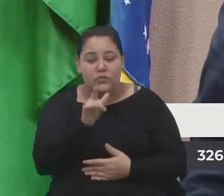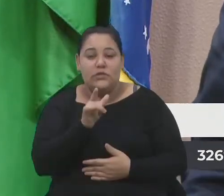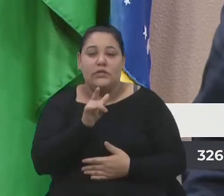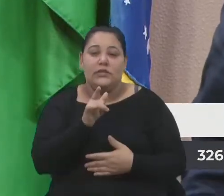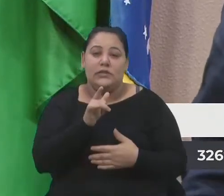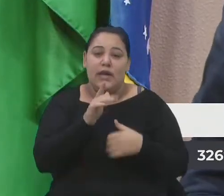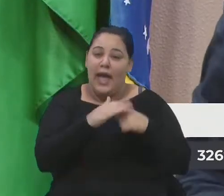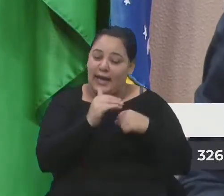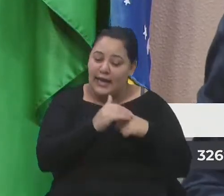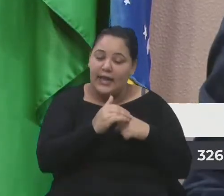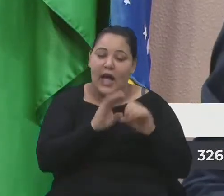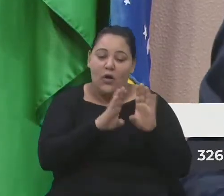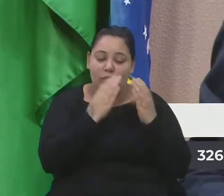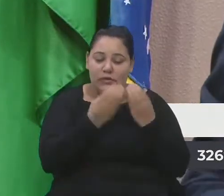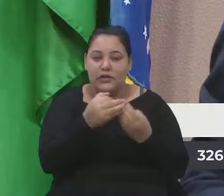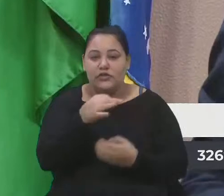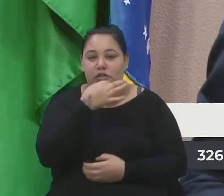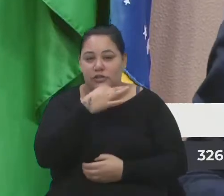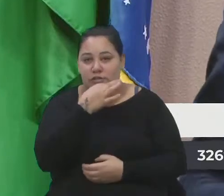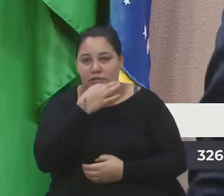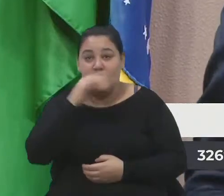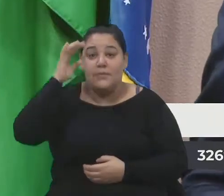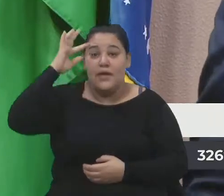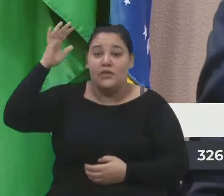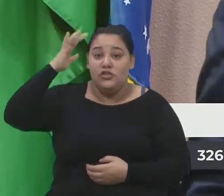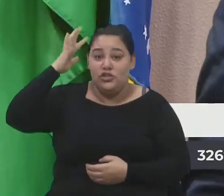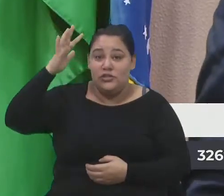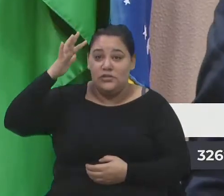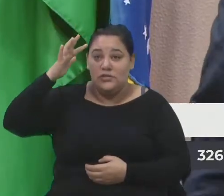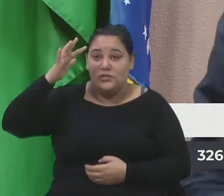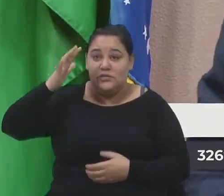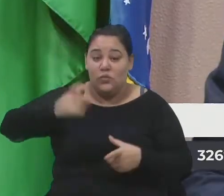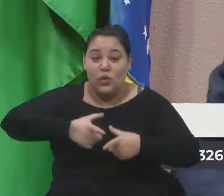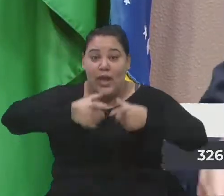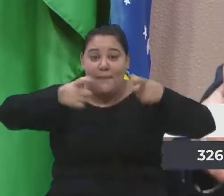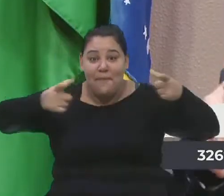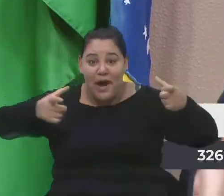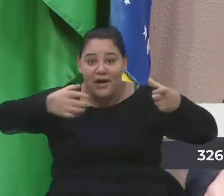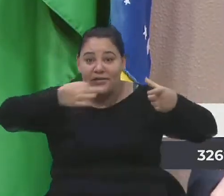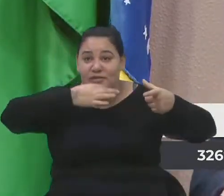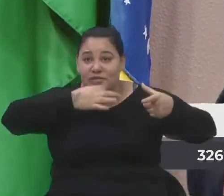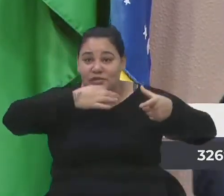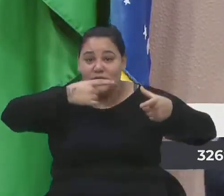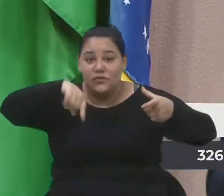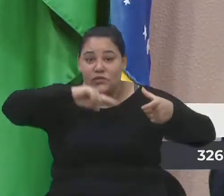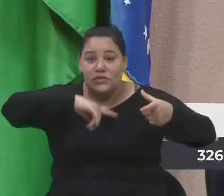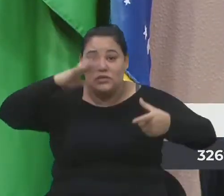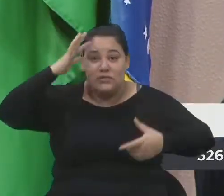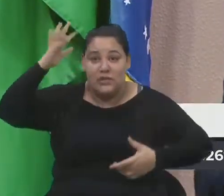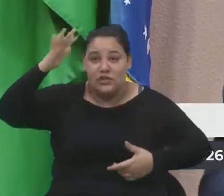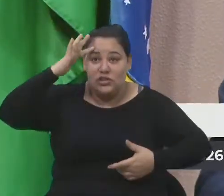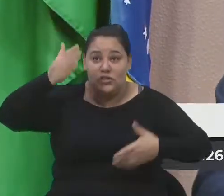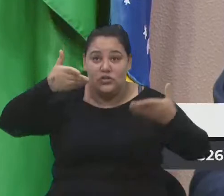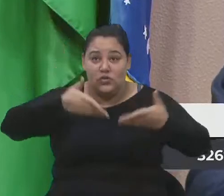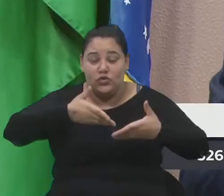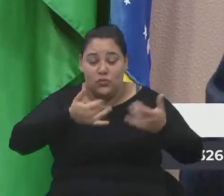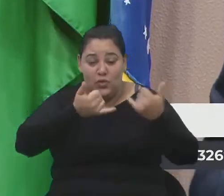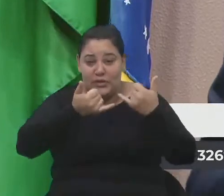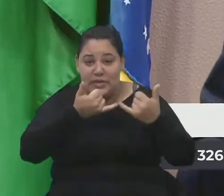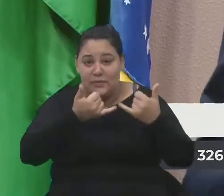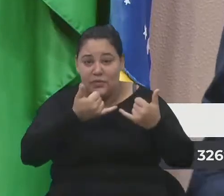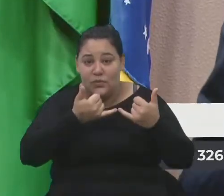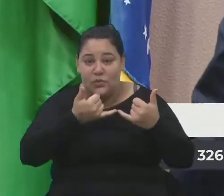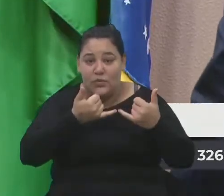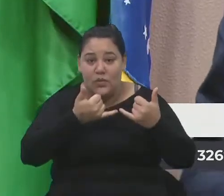de Caxias do Sul. Imaginem, senhores, o tamanho de Caxias, e vocês imaginem hoje, vamos colocar o dia de hoje,